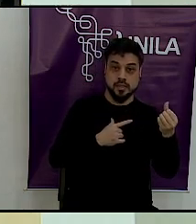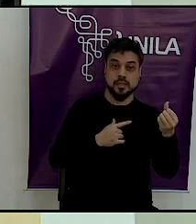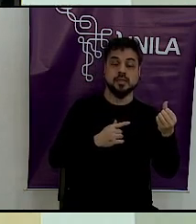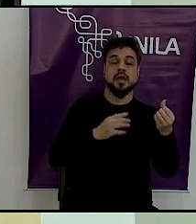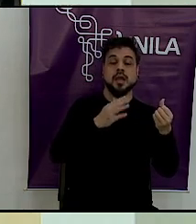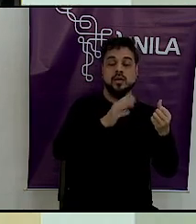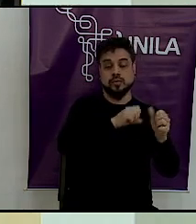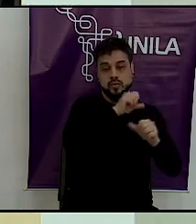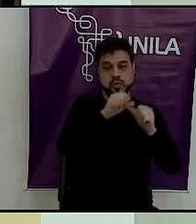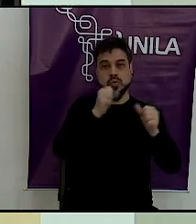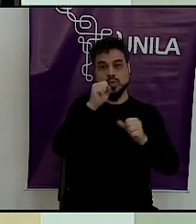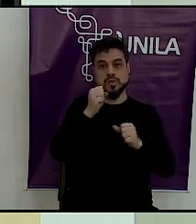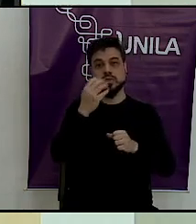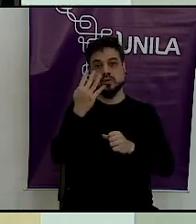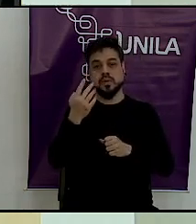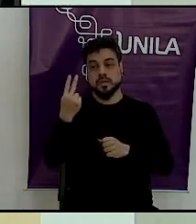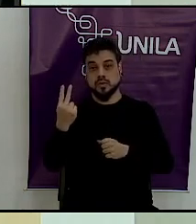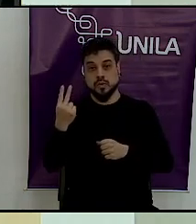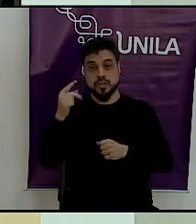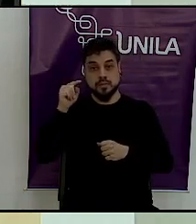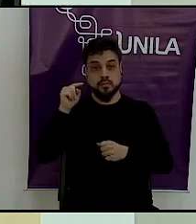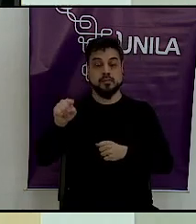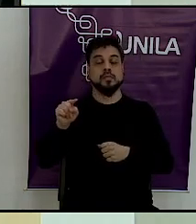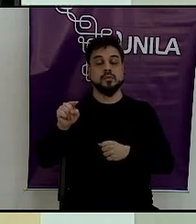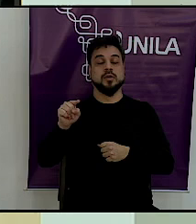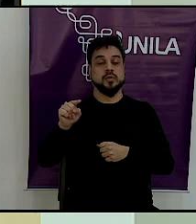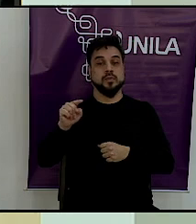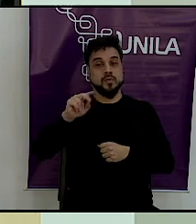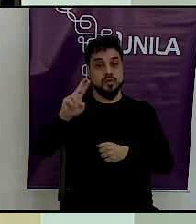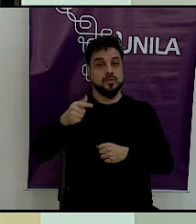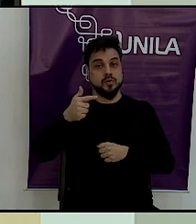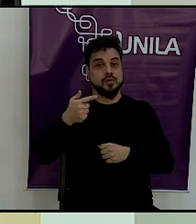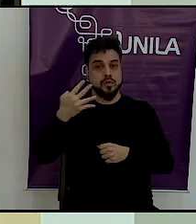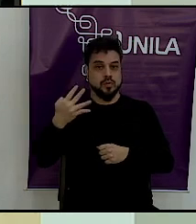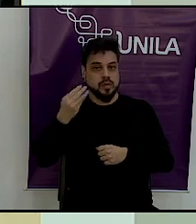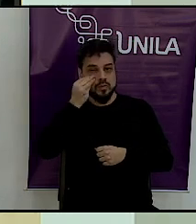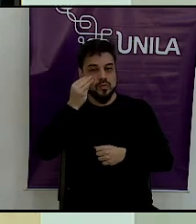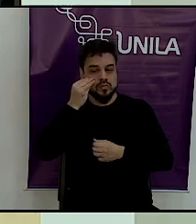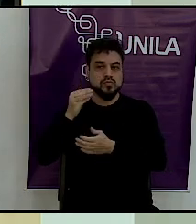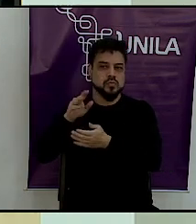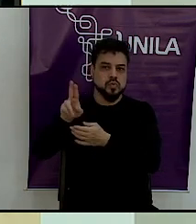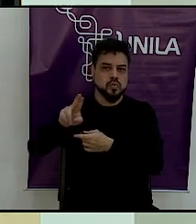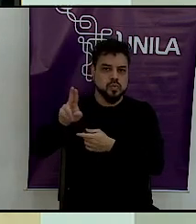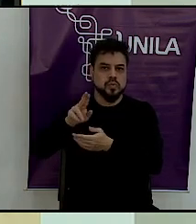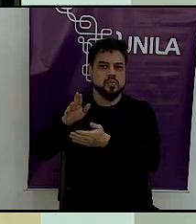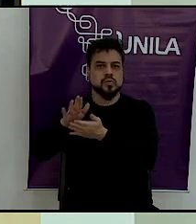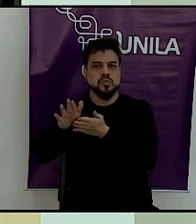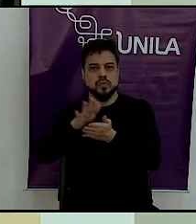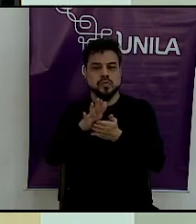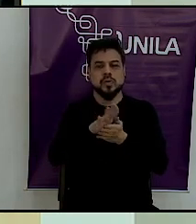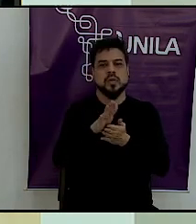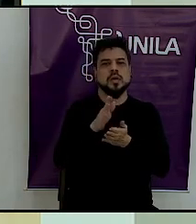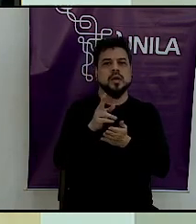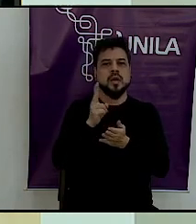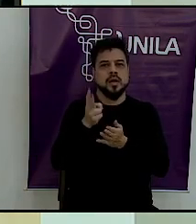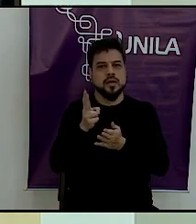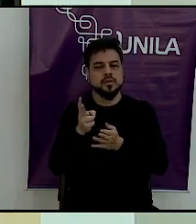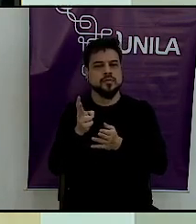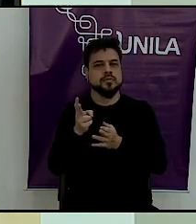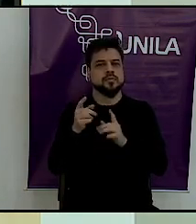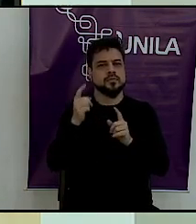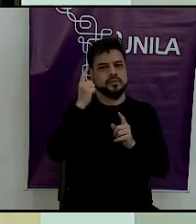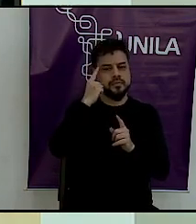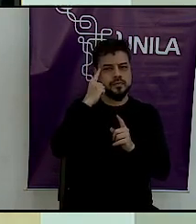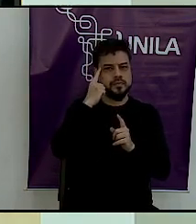estamos acompanhando a execução do orçamento de 2024 dos institutos. Ela ainda está muito baixa, então a gente